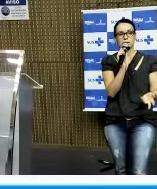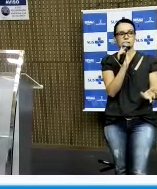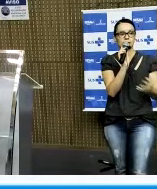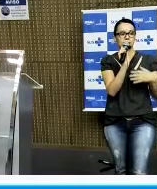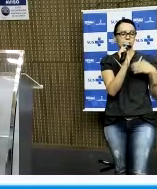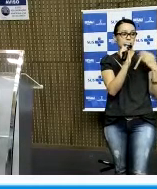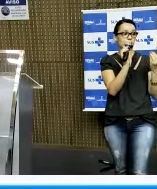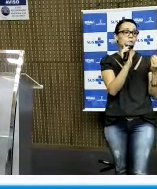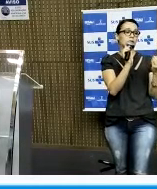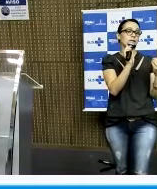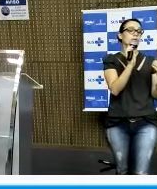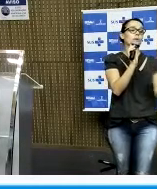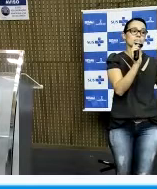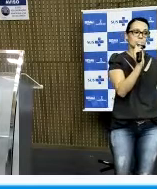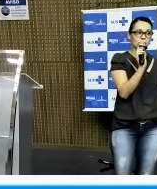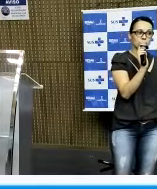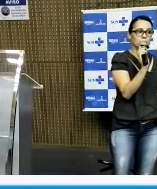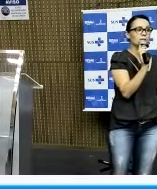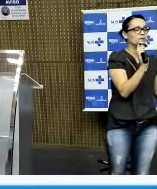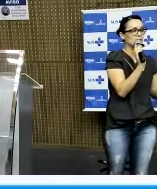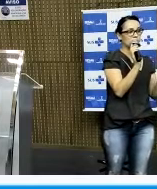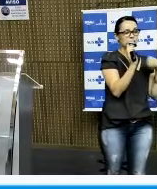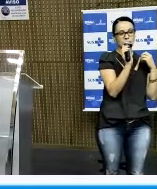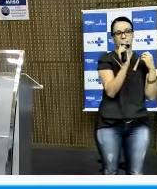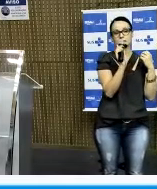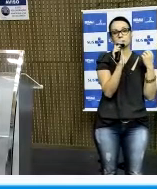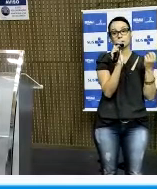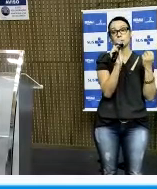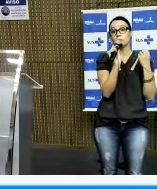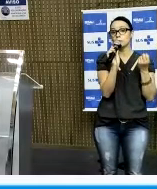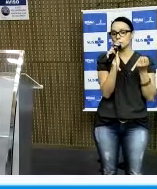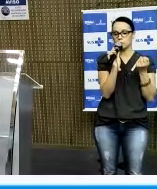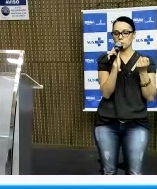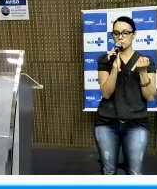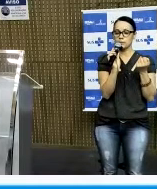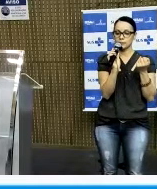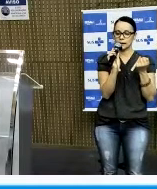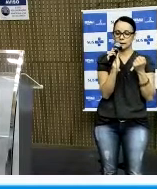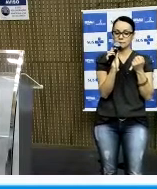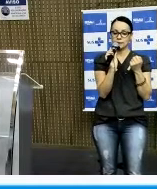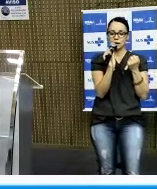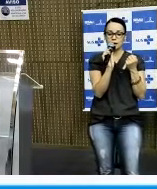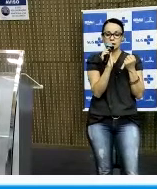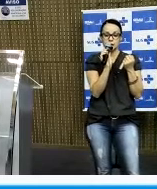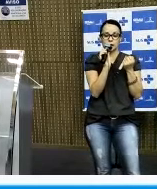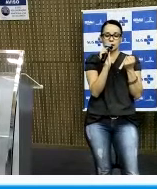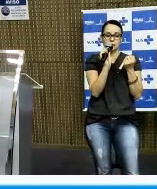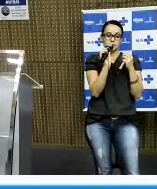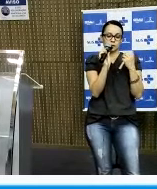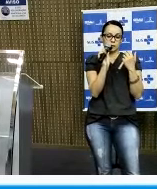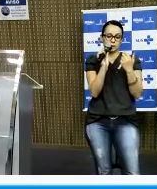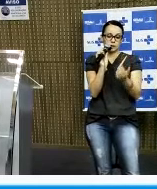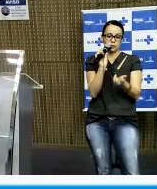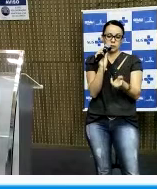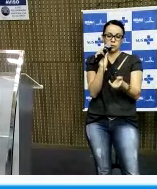fazem tratamento compartilhado com o São Julião, que nos dá uma assistência, um apoio muito bom, tá? E